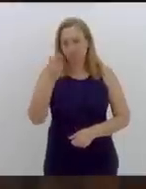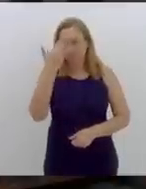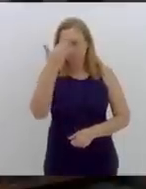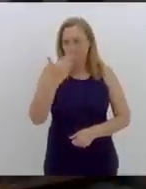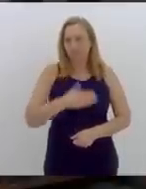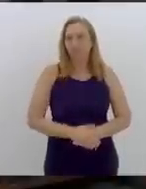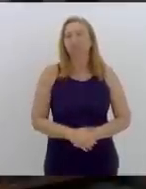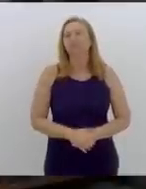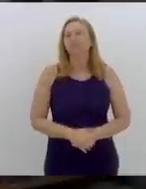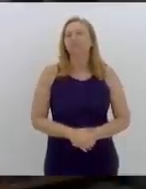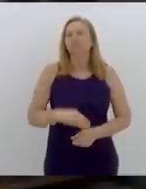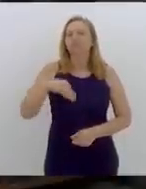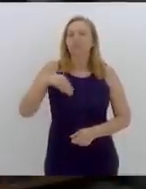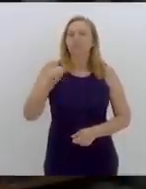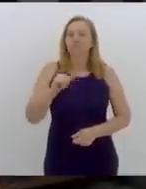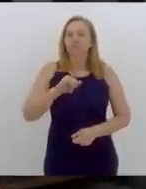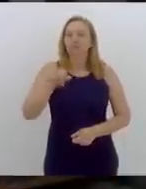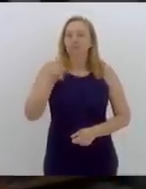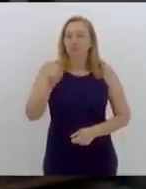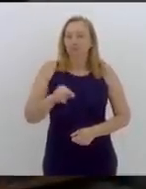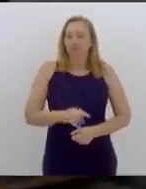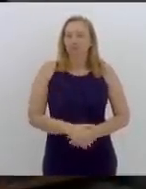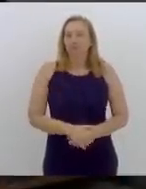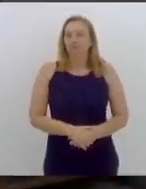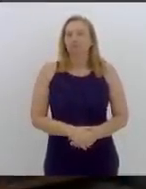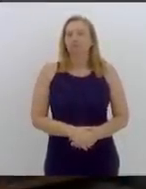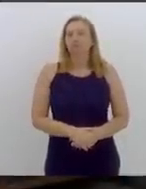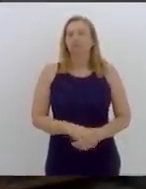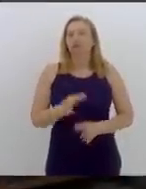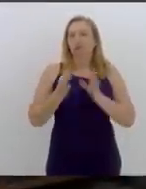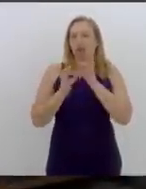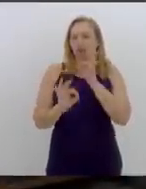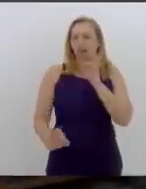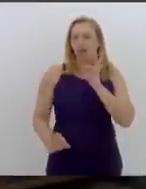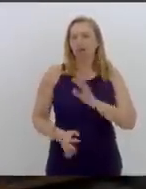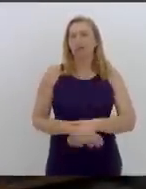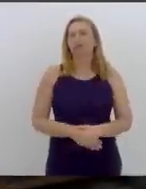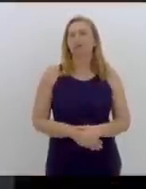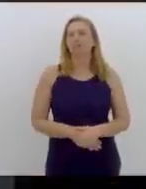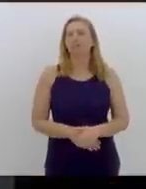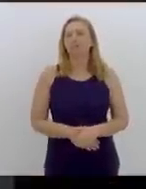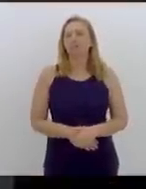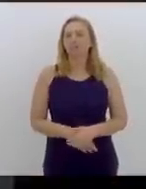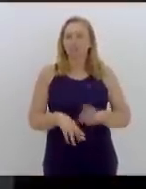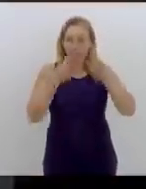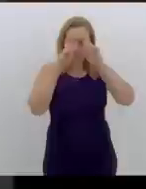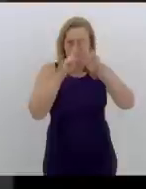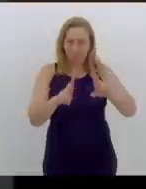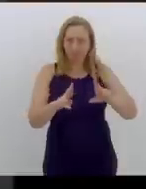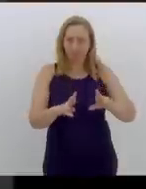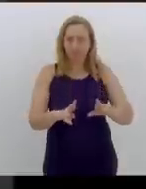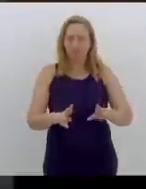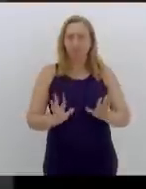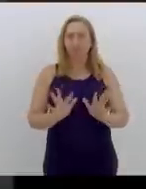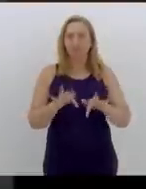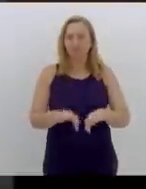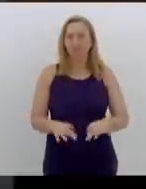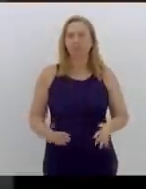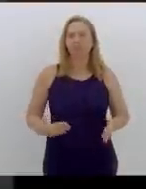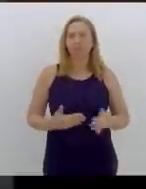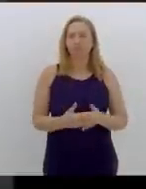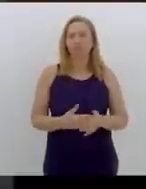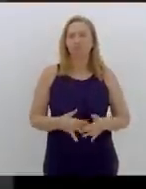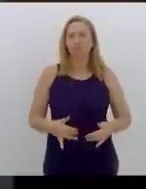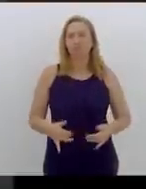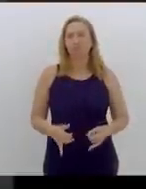senhor gente sem delongas tá em respeito a quem ficou aqui até o final somos